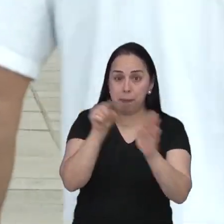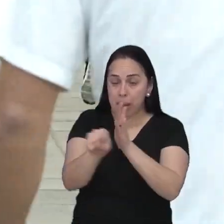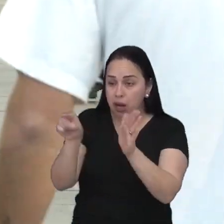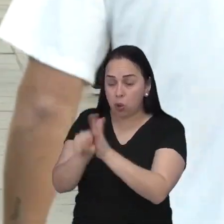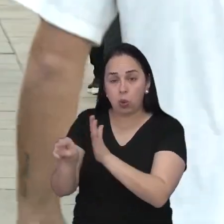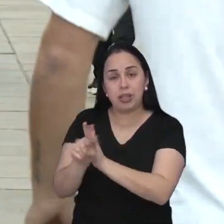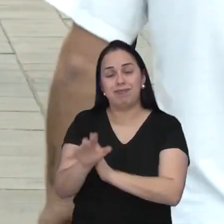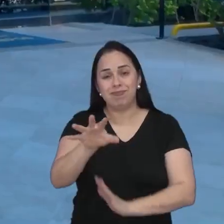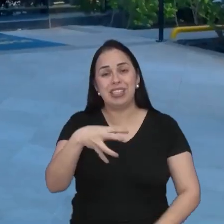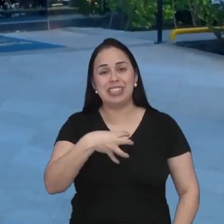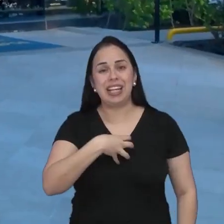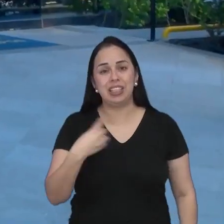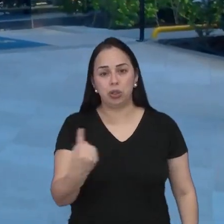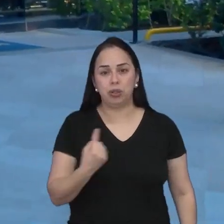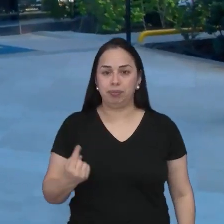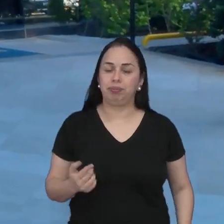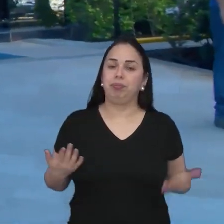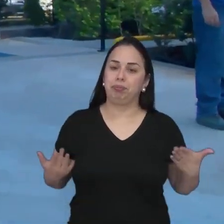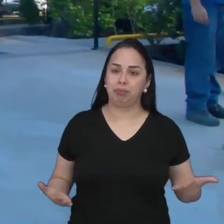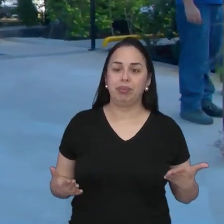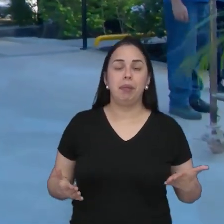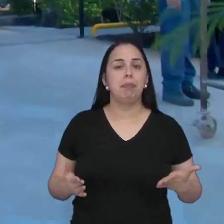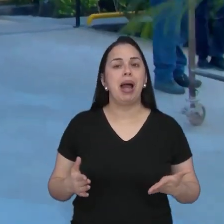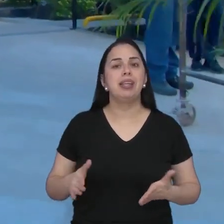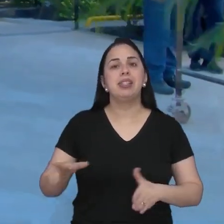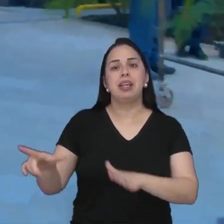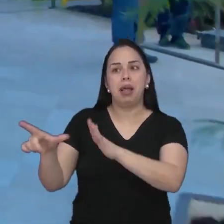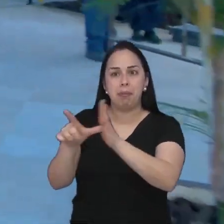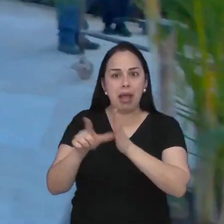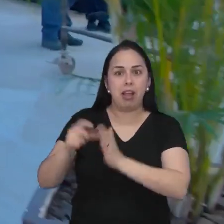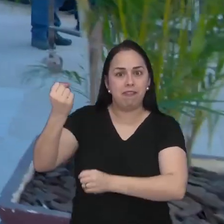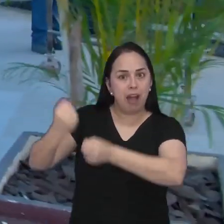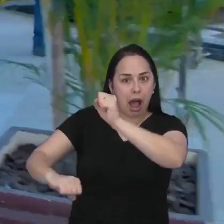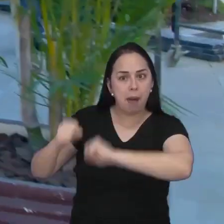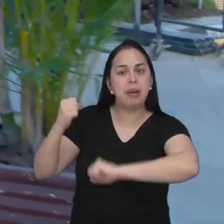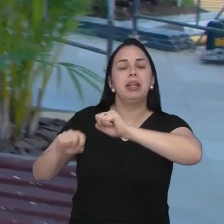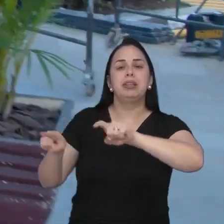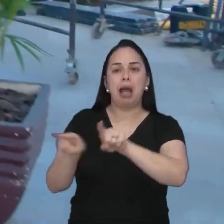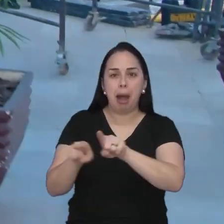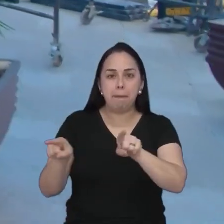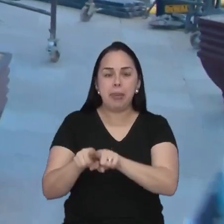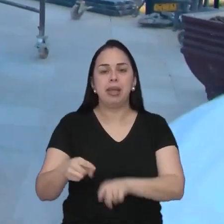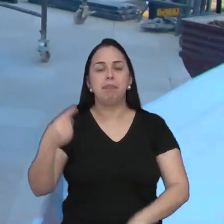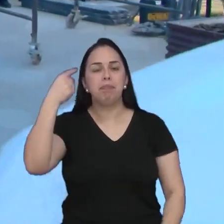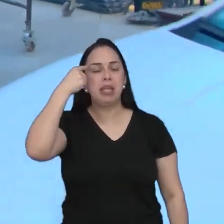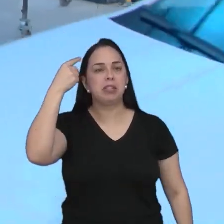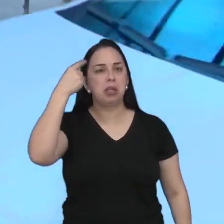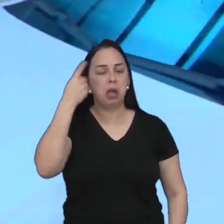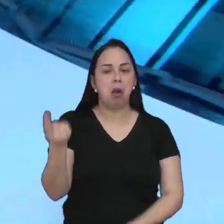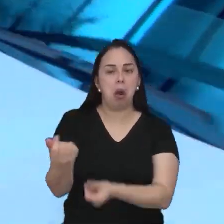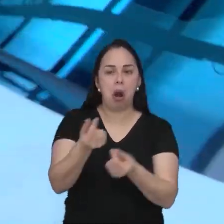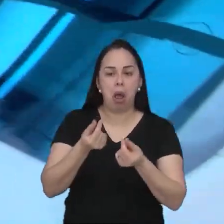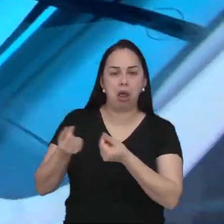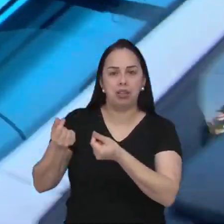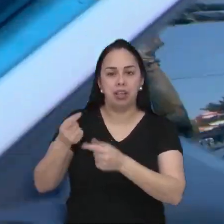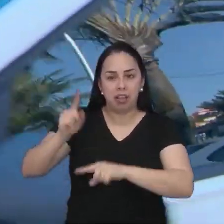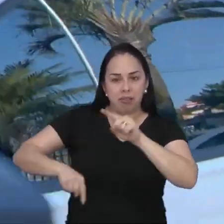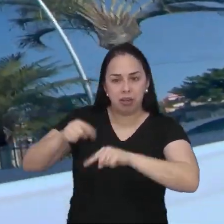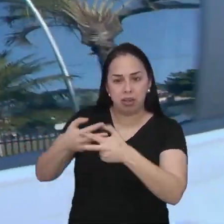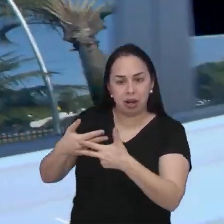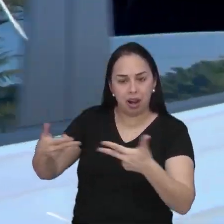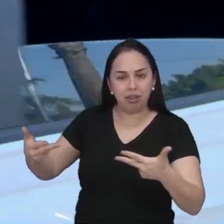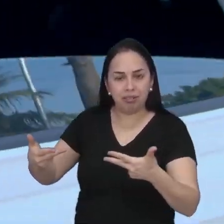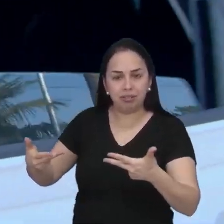dizem solitários. E quem está de olho nesse comportamento é a indústria. O chamado mercado da solidão se refere